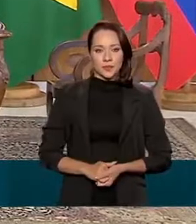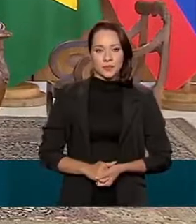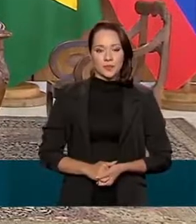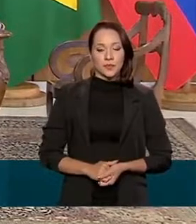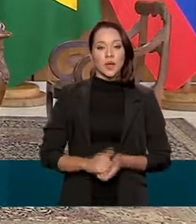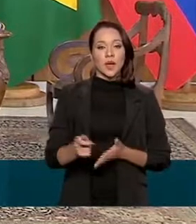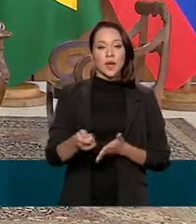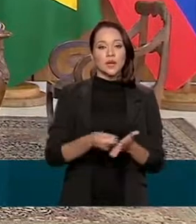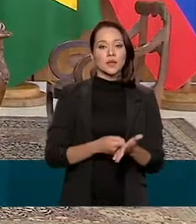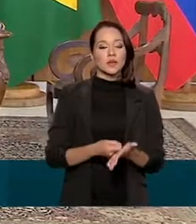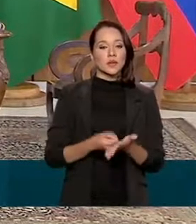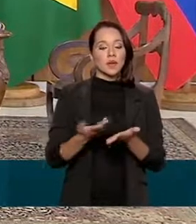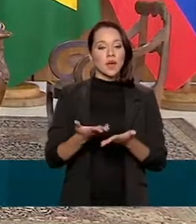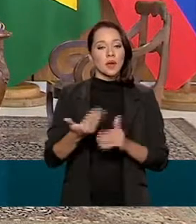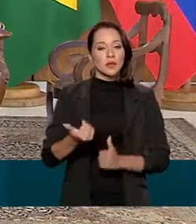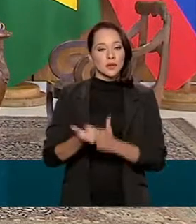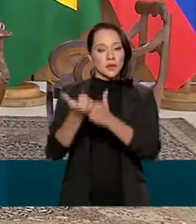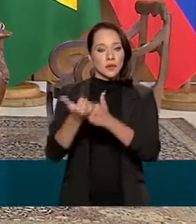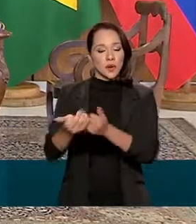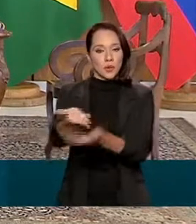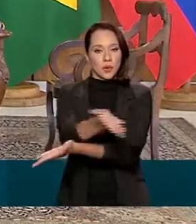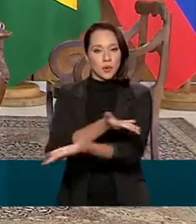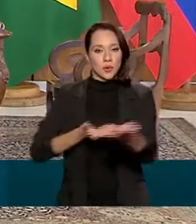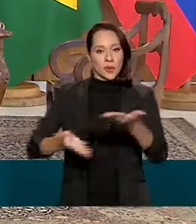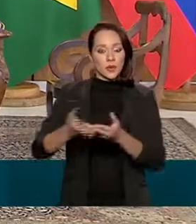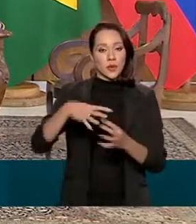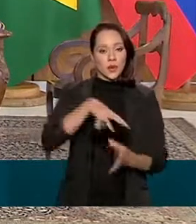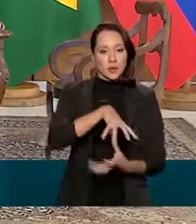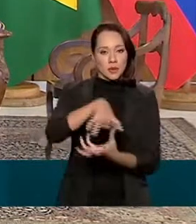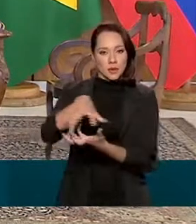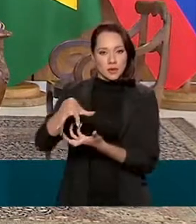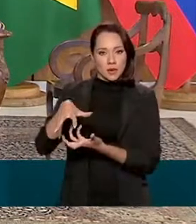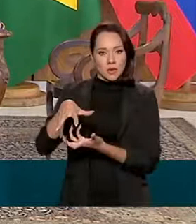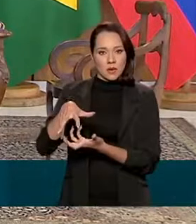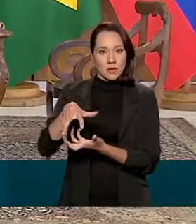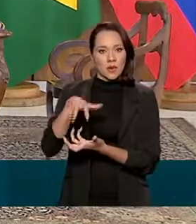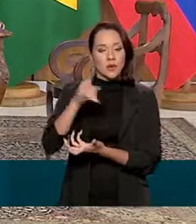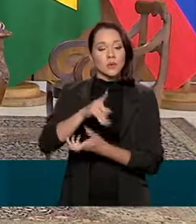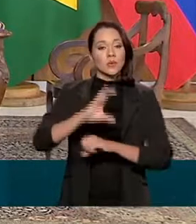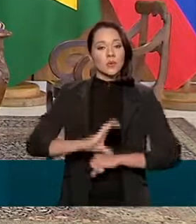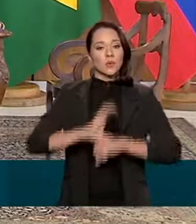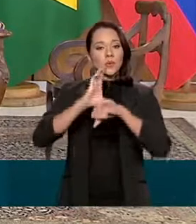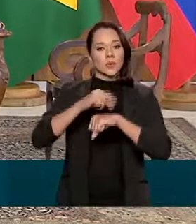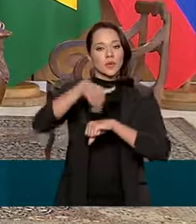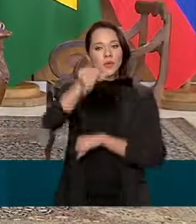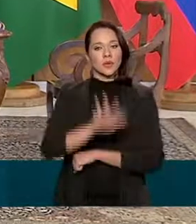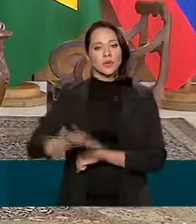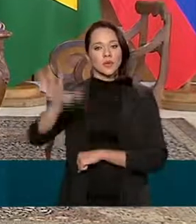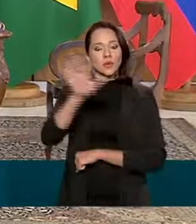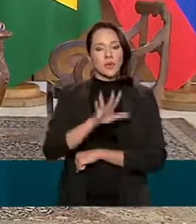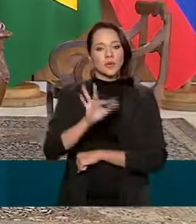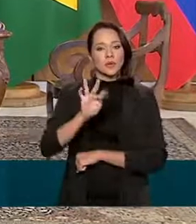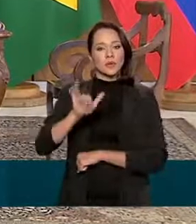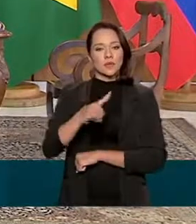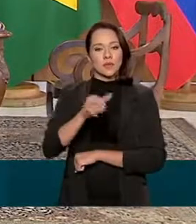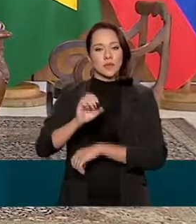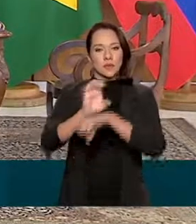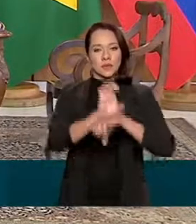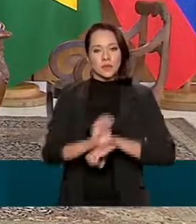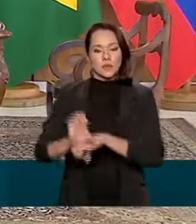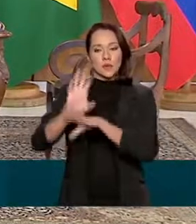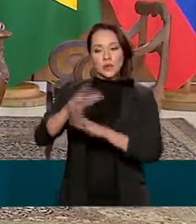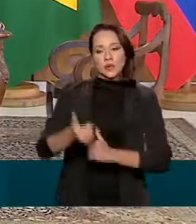e assim não a assessora para cooperação internacional do Conselho Nacional das Fundações Estaduais